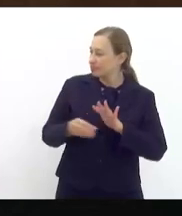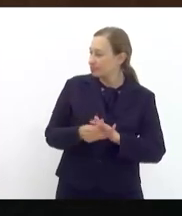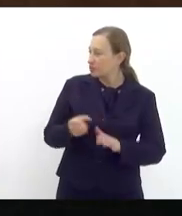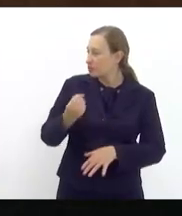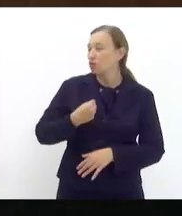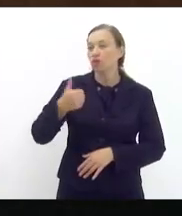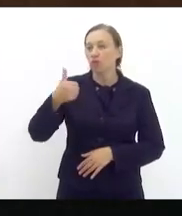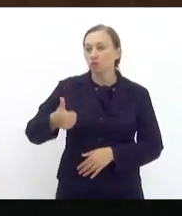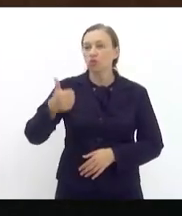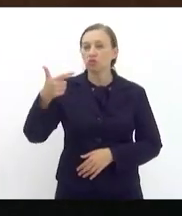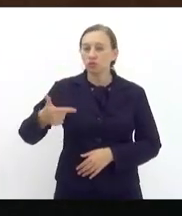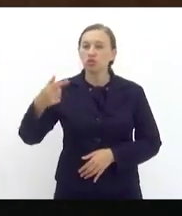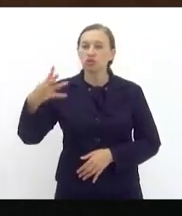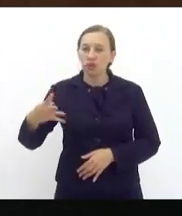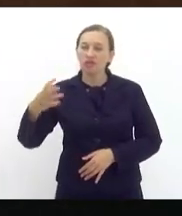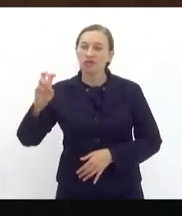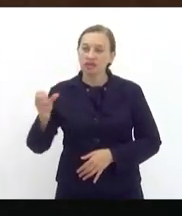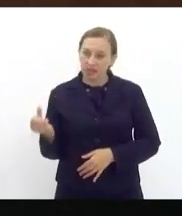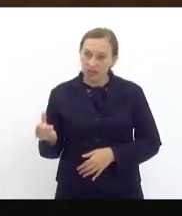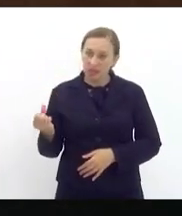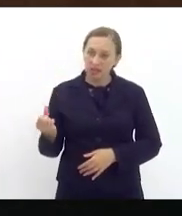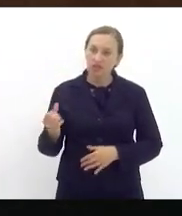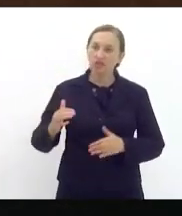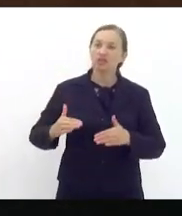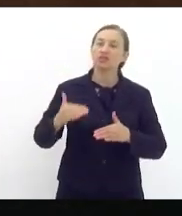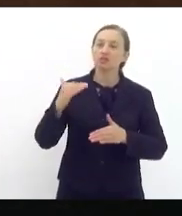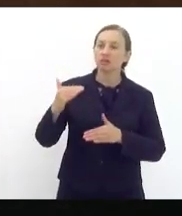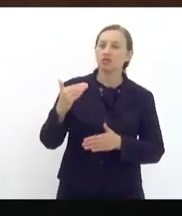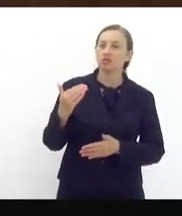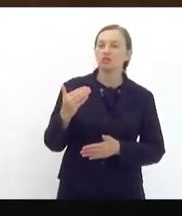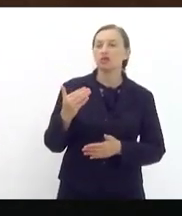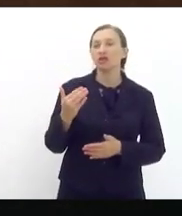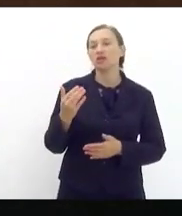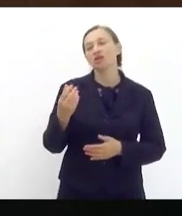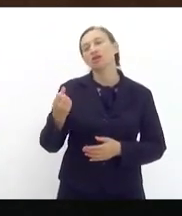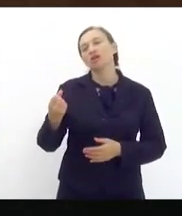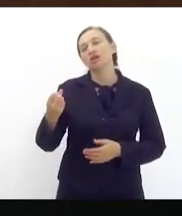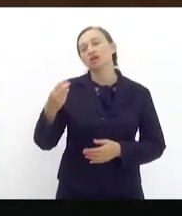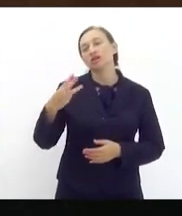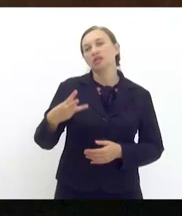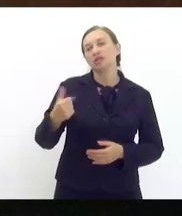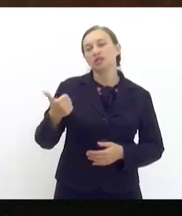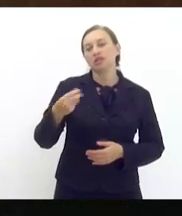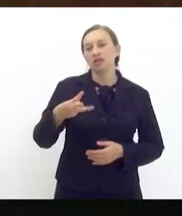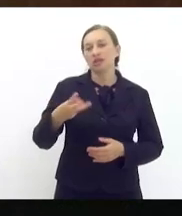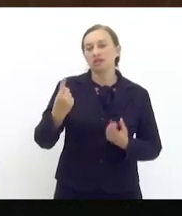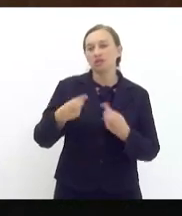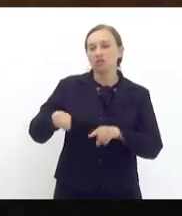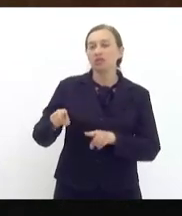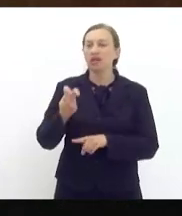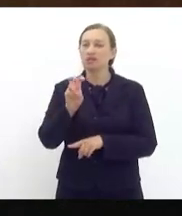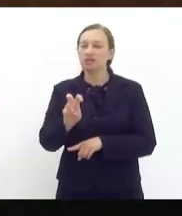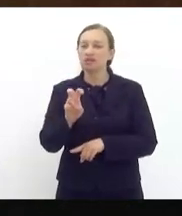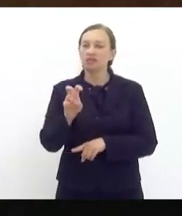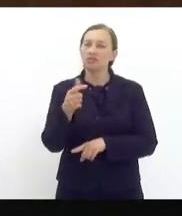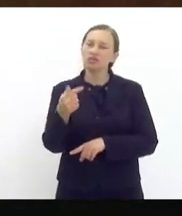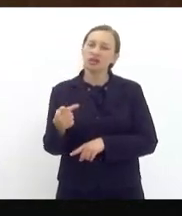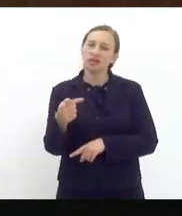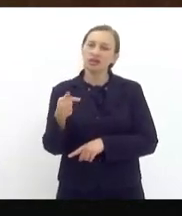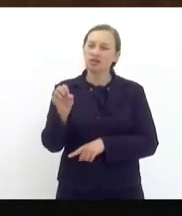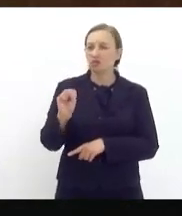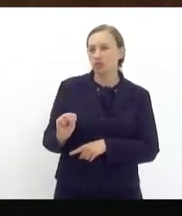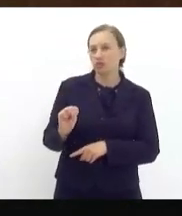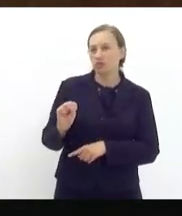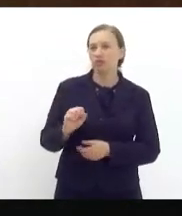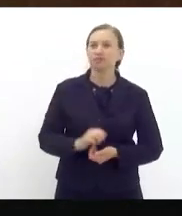1, 2, 4 e 6 favorável com subemenda emenda número 3 e contrário as emendas número 5, 7 e